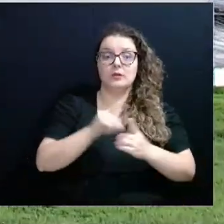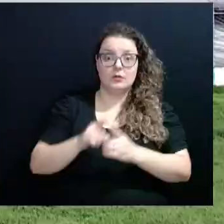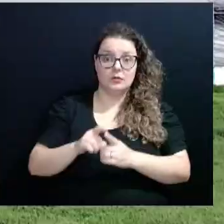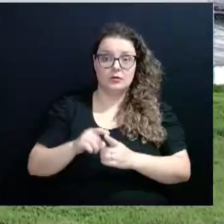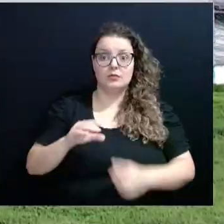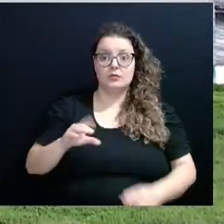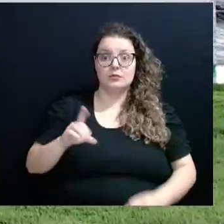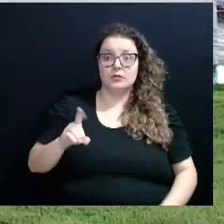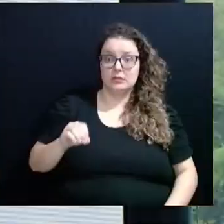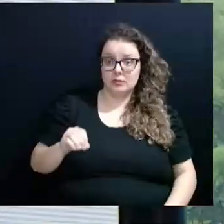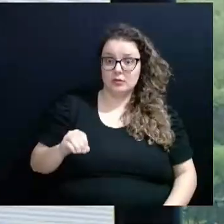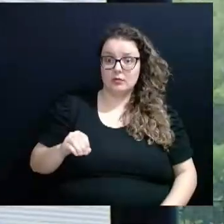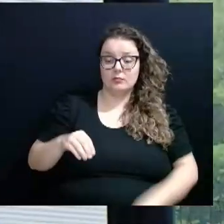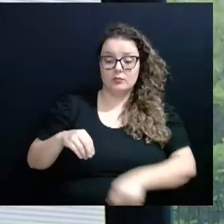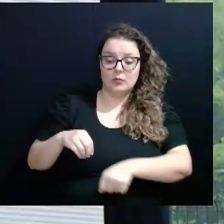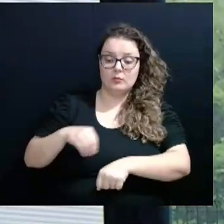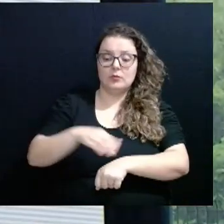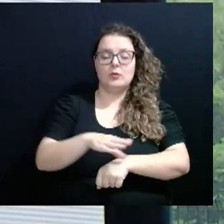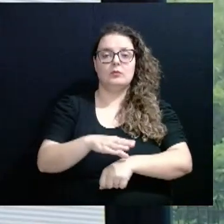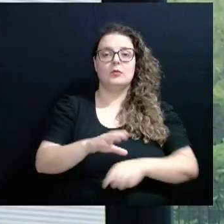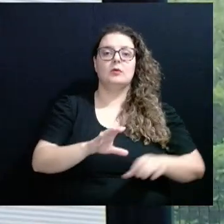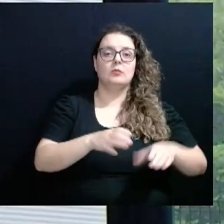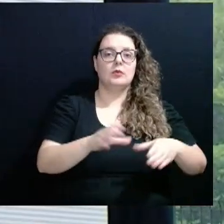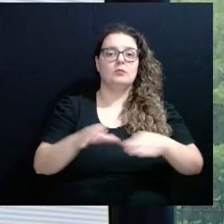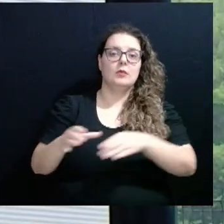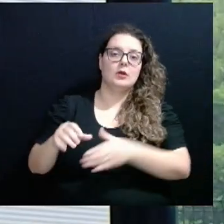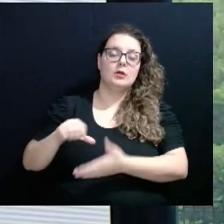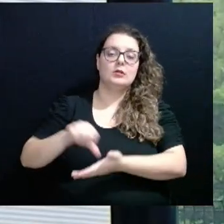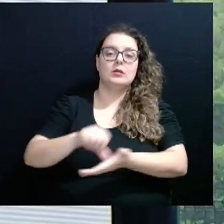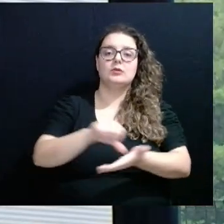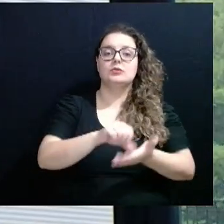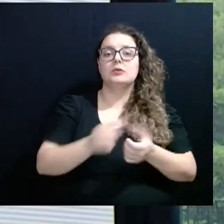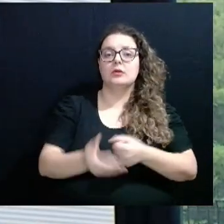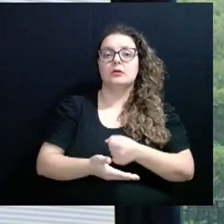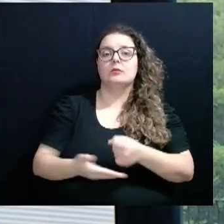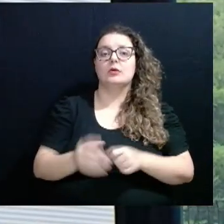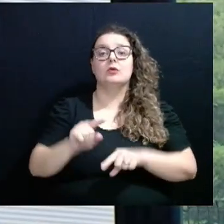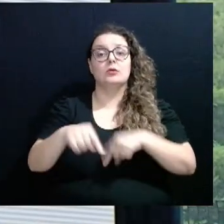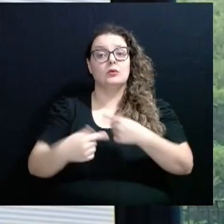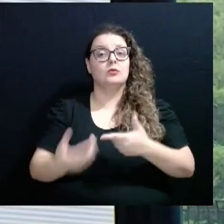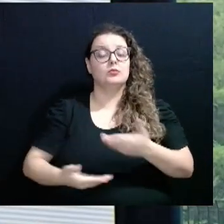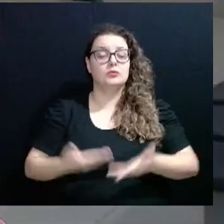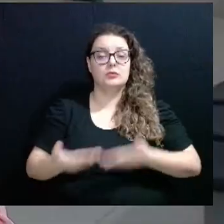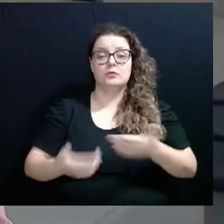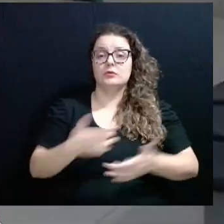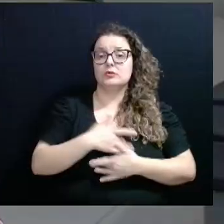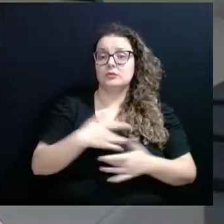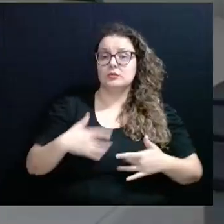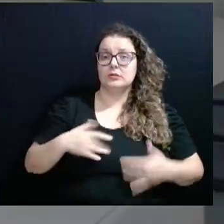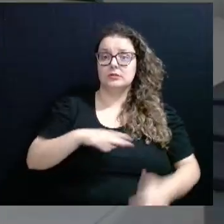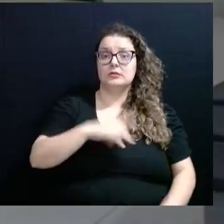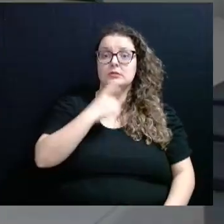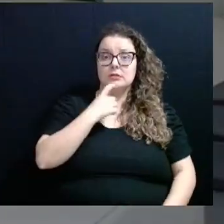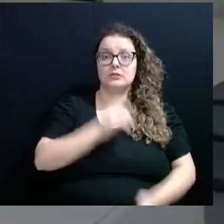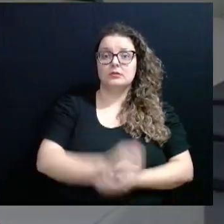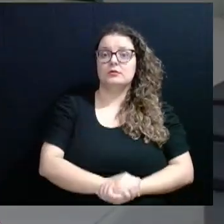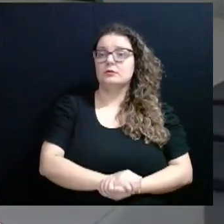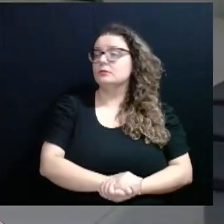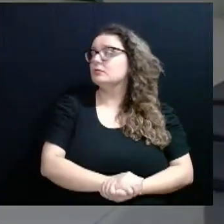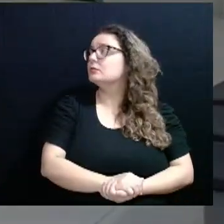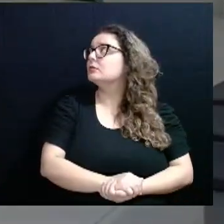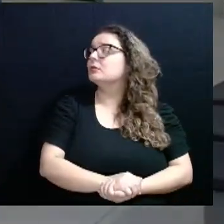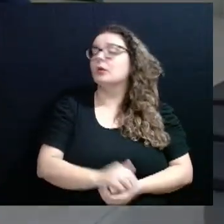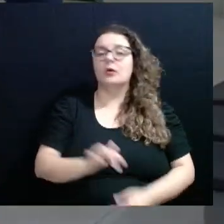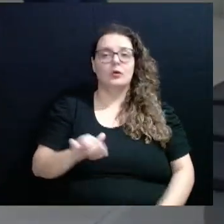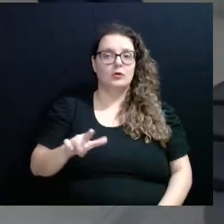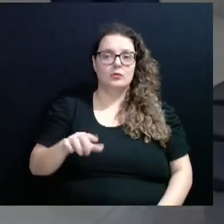mediante encaminhamento pelas equipes das unidades básicas e outros serviços de saúde da cidade. O fluxo vai continuar o mesmo, que